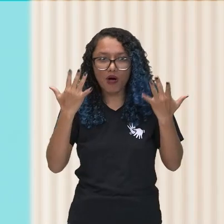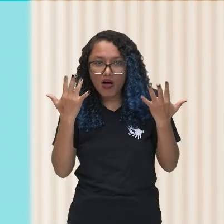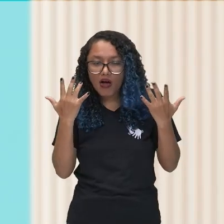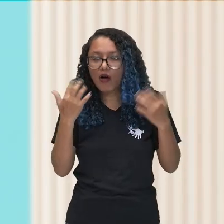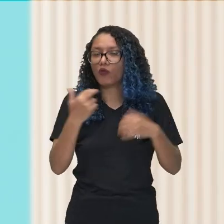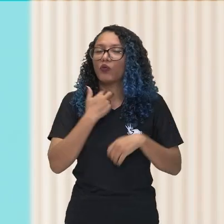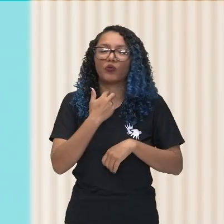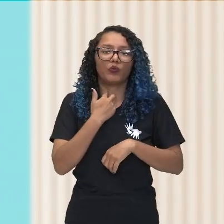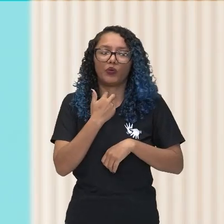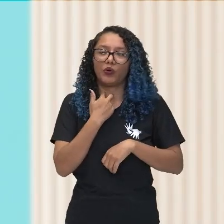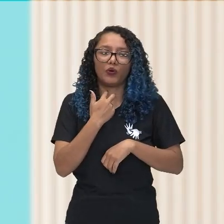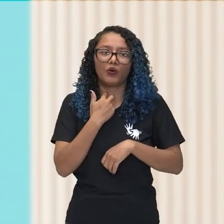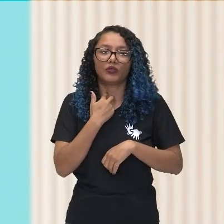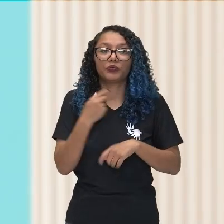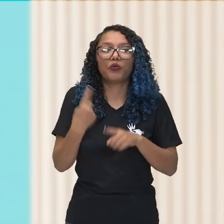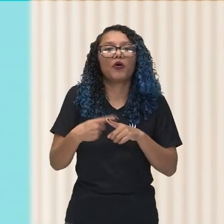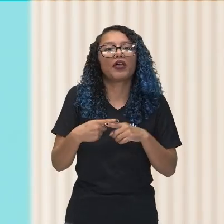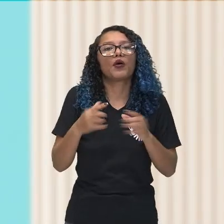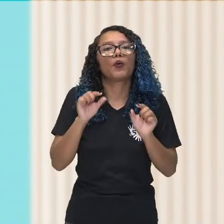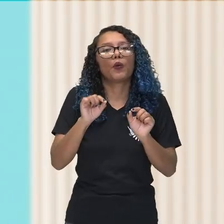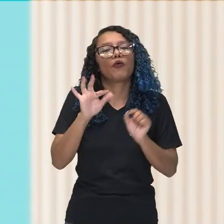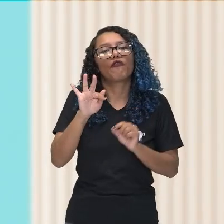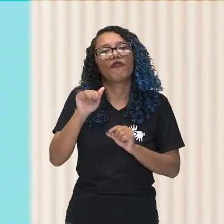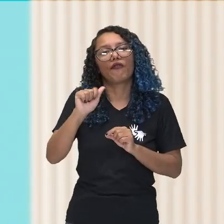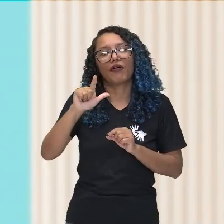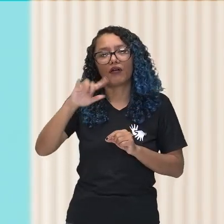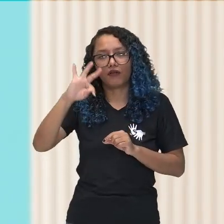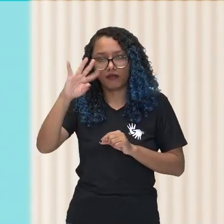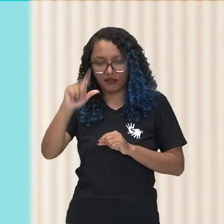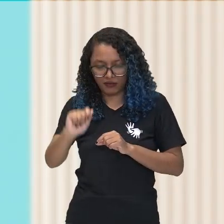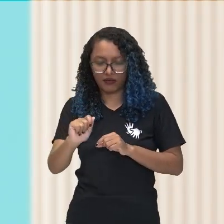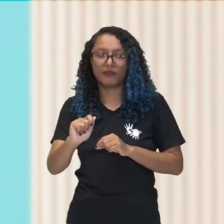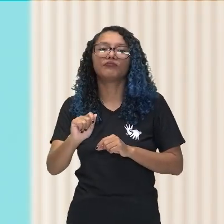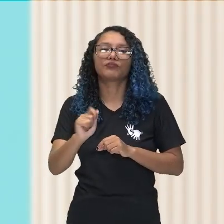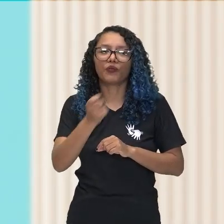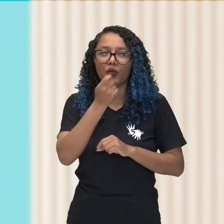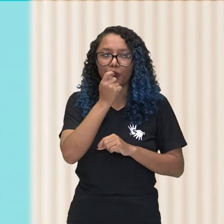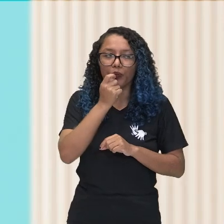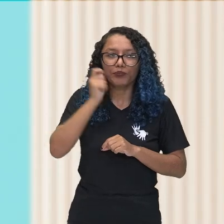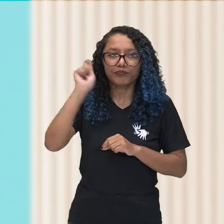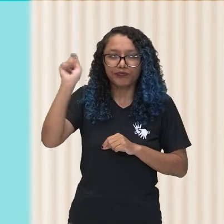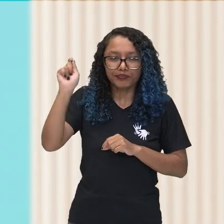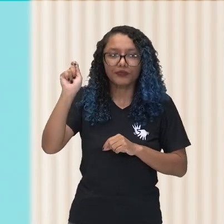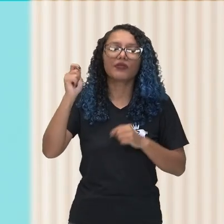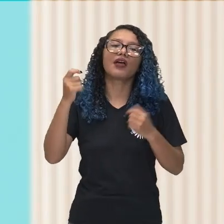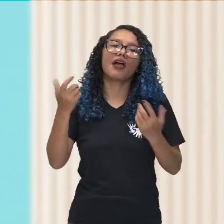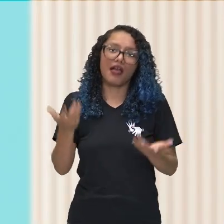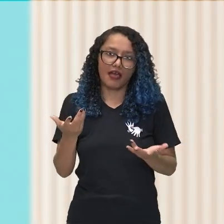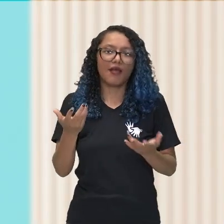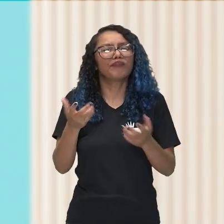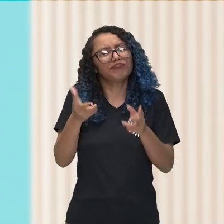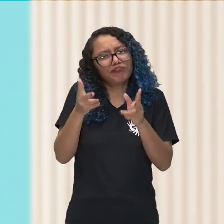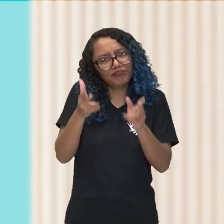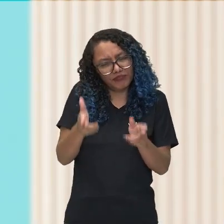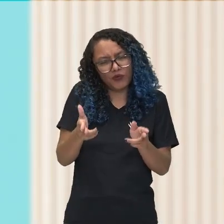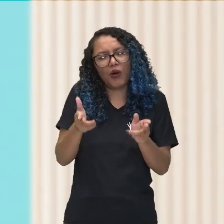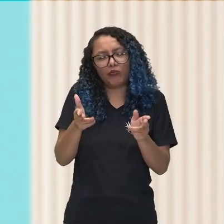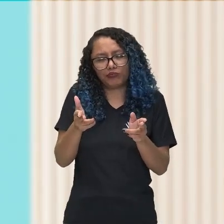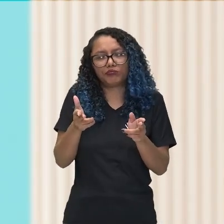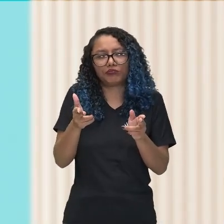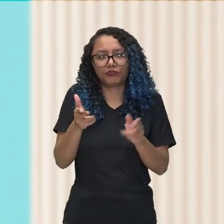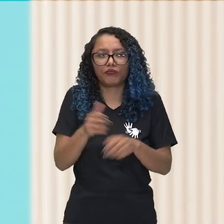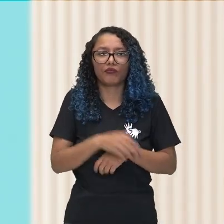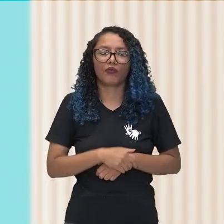mãos, certo? Porque é falta. Então, a maneira de jogar é praticamente a mesma. E agora nós vamos falar